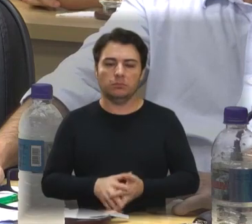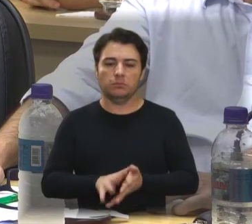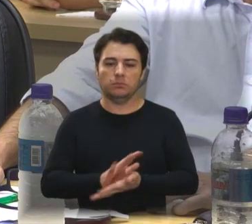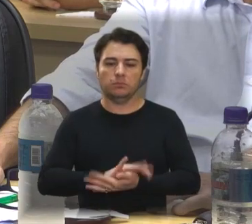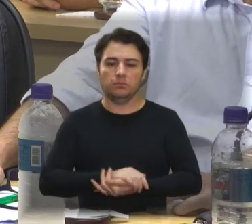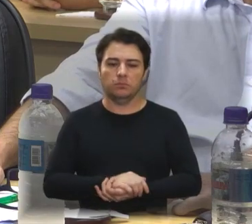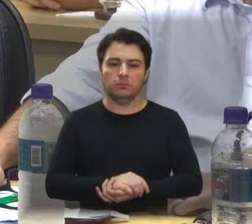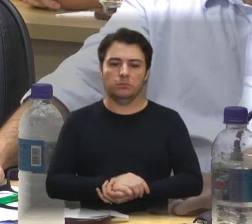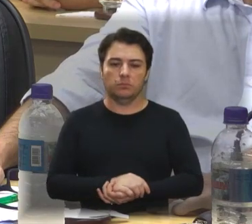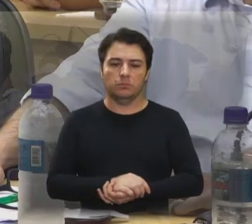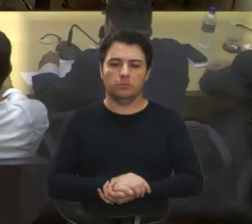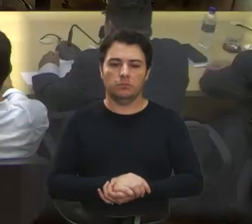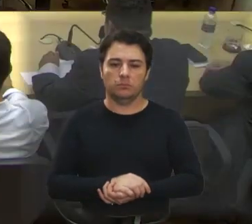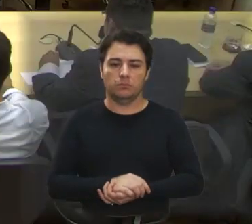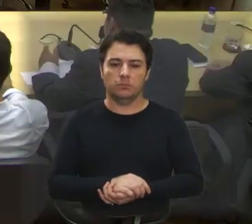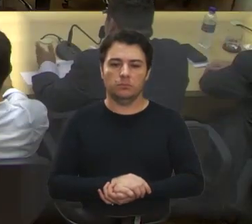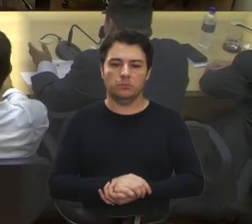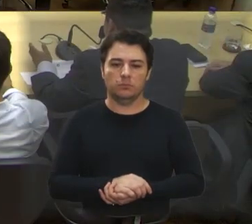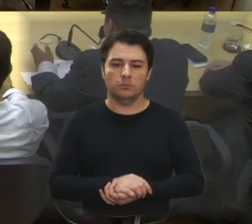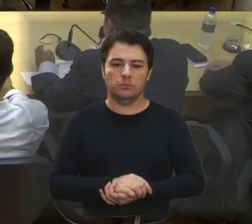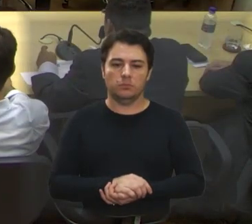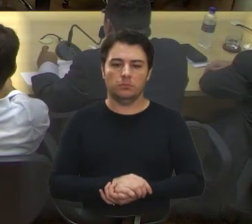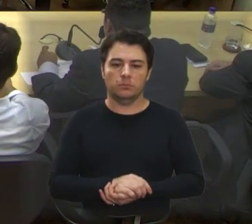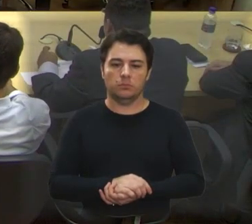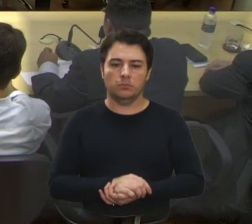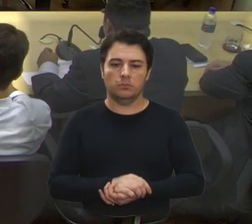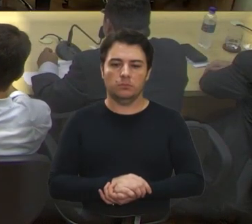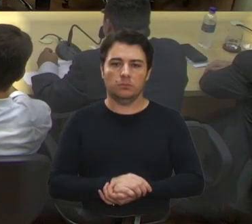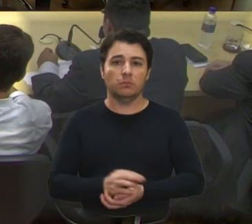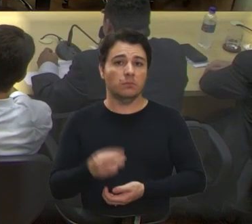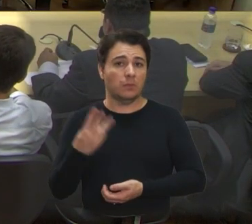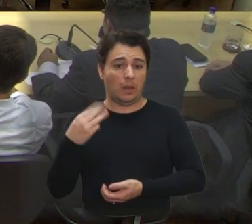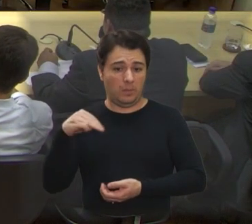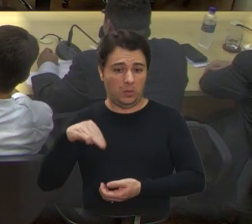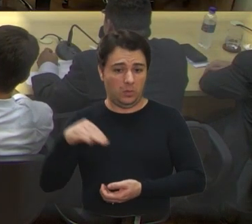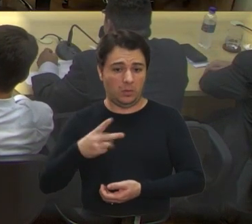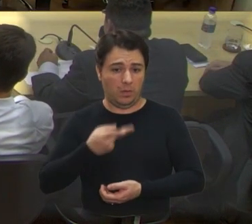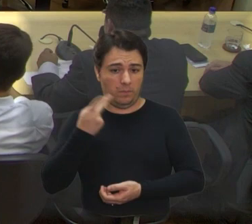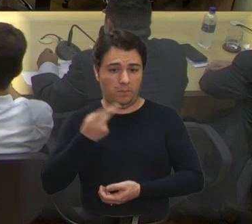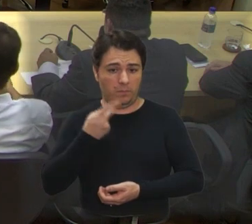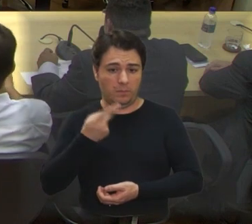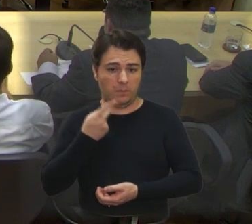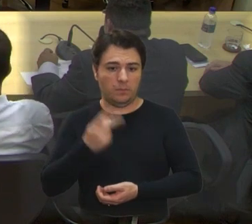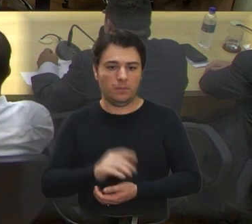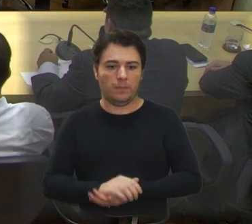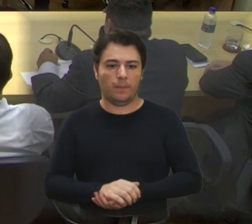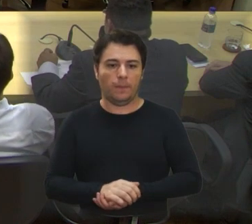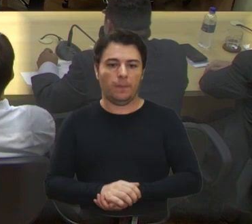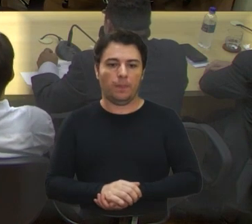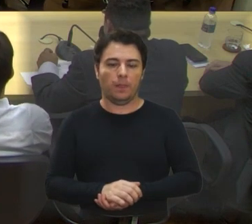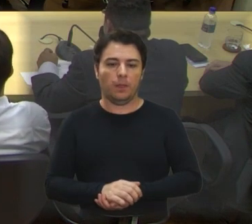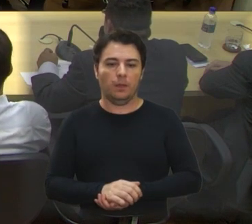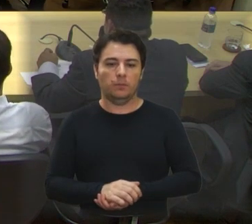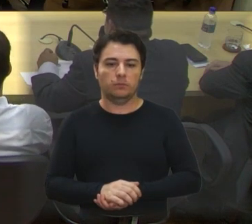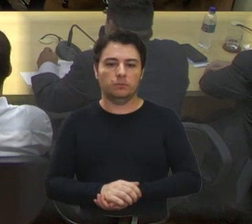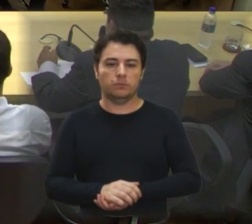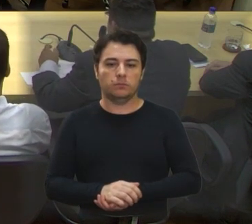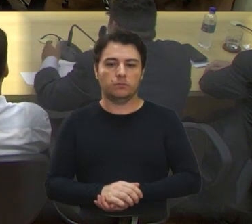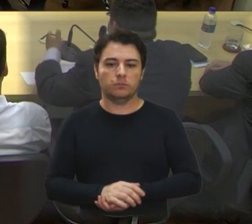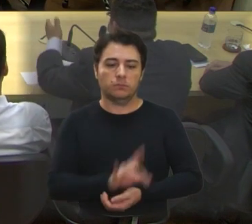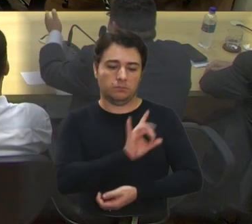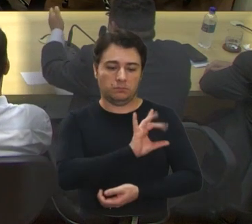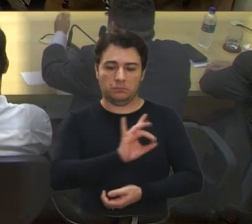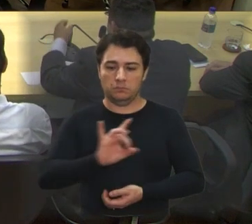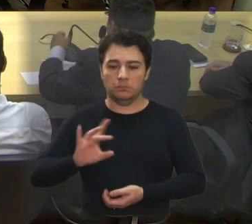há 5 minutos Ah então não é muito três minutos vereador Ah tá bom três